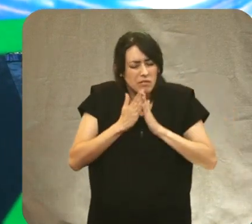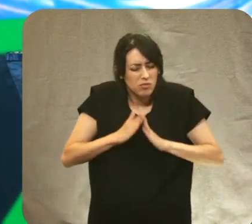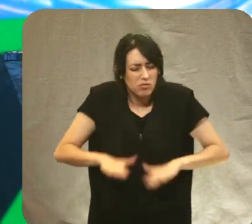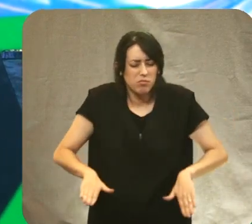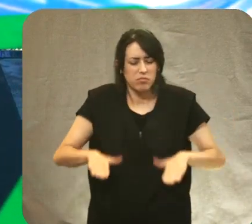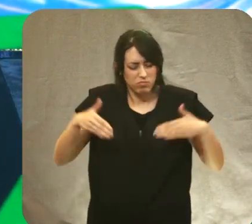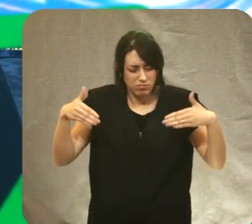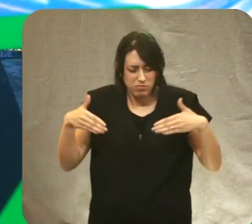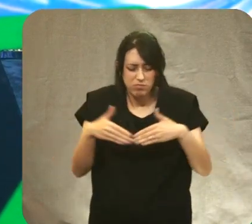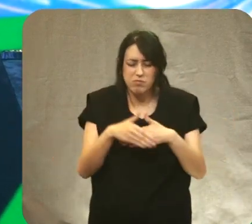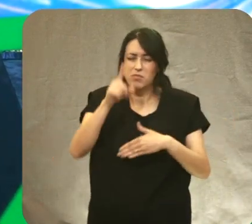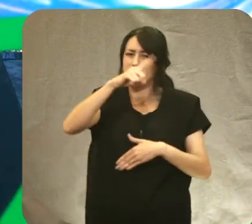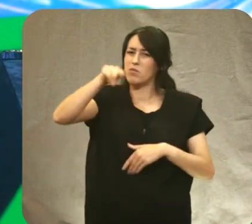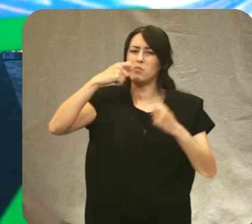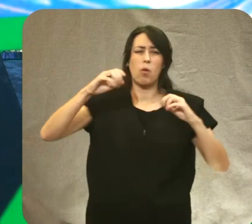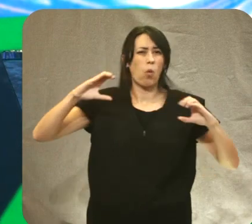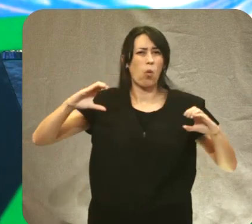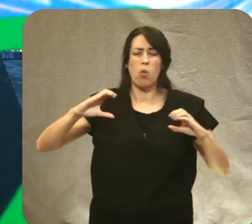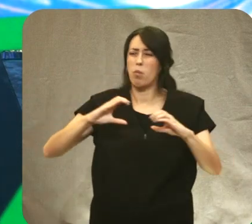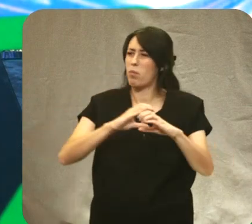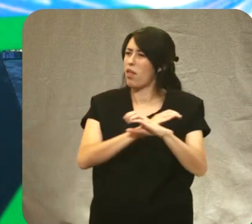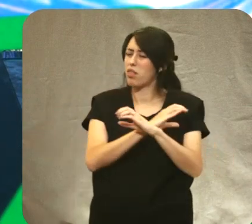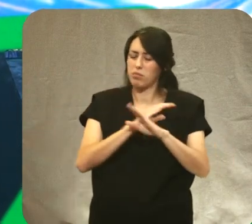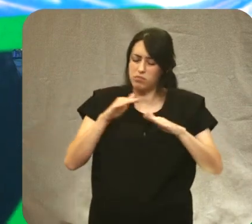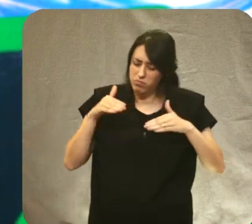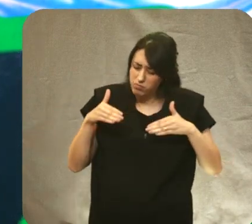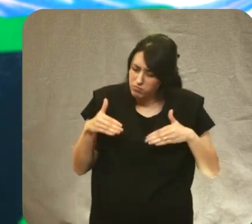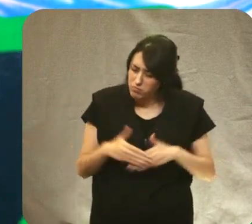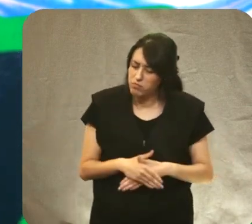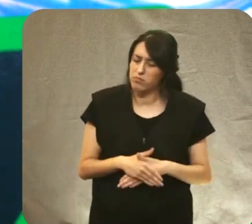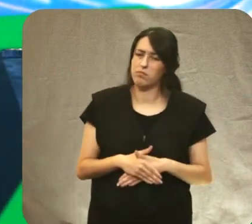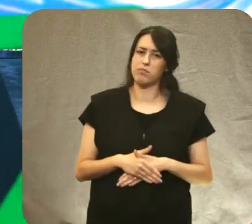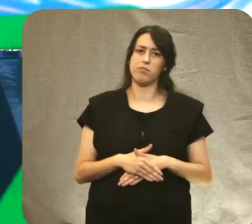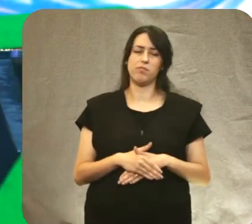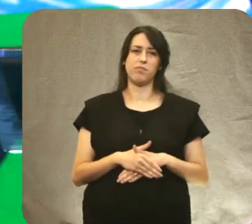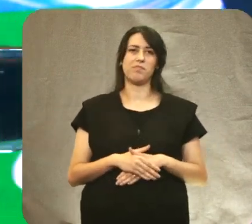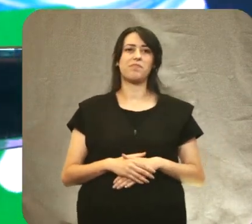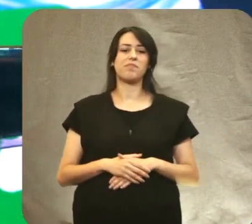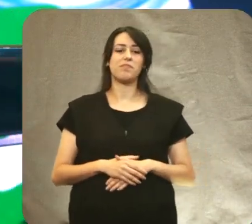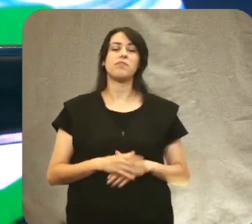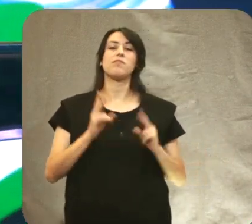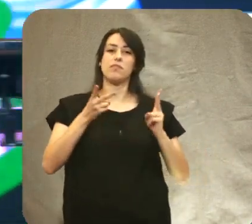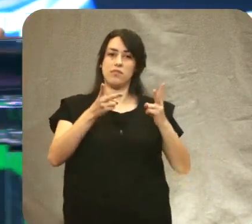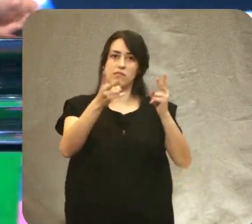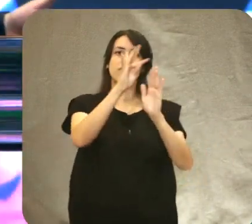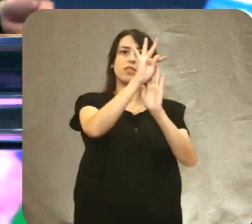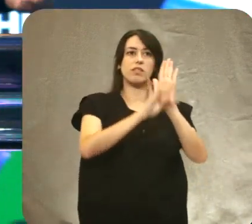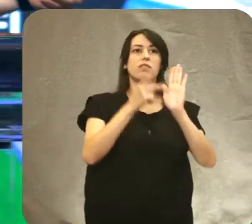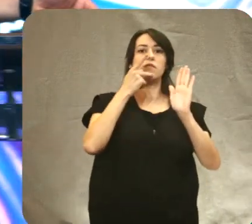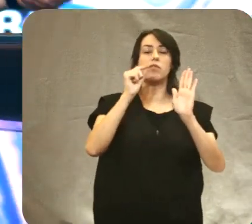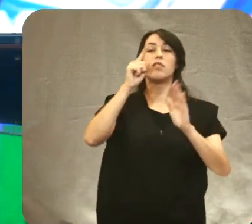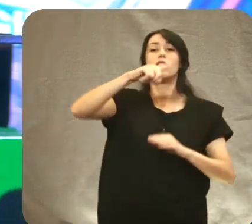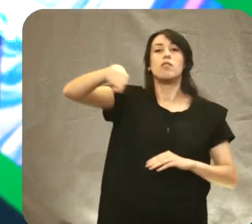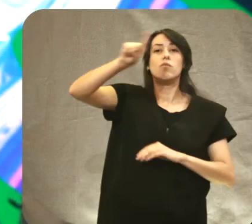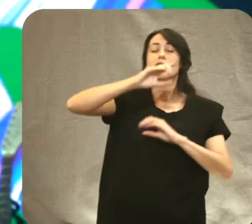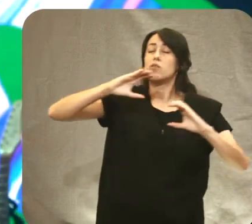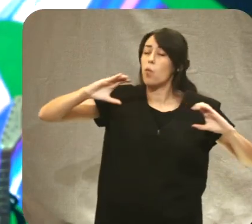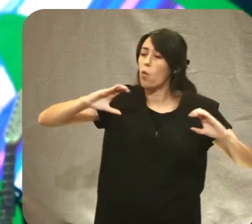Sejam completamente humildes. E ele continua, sejam completamente humildes